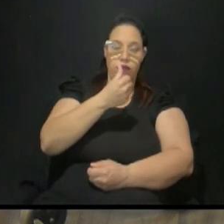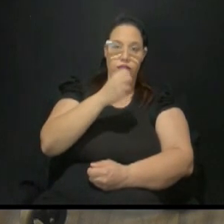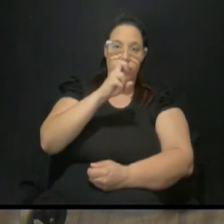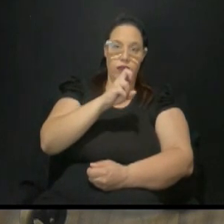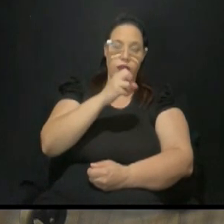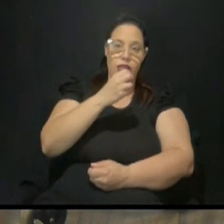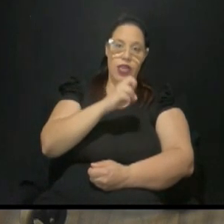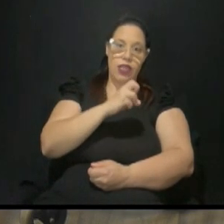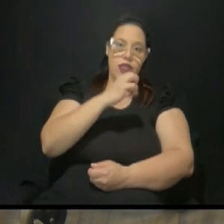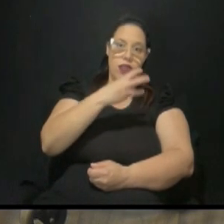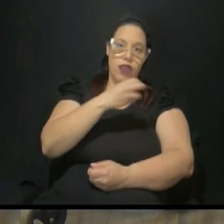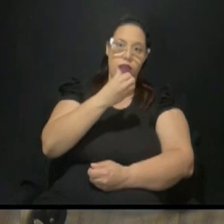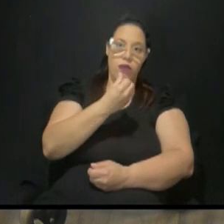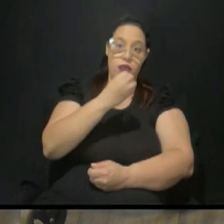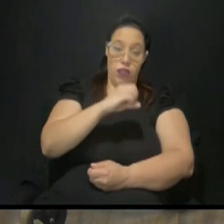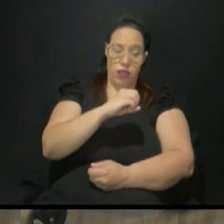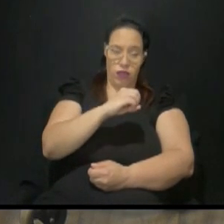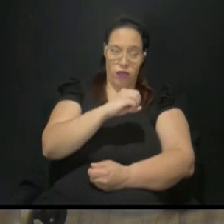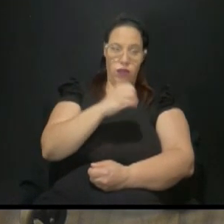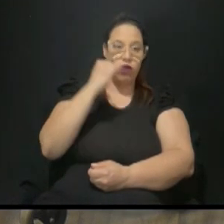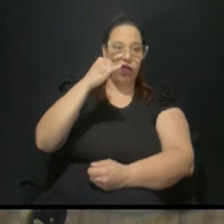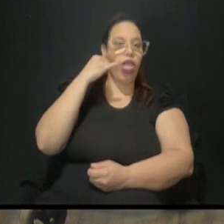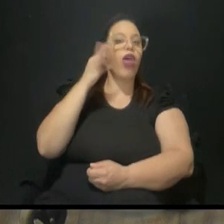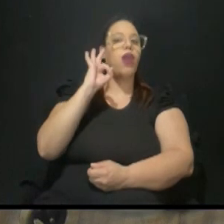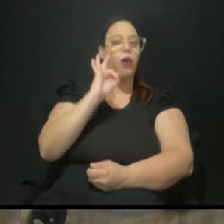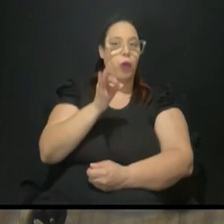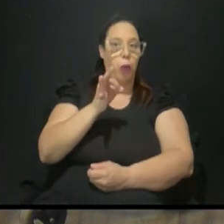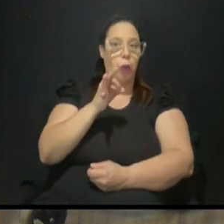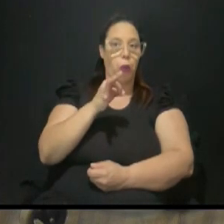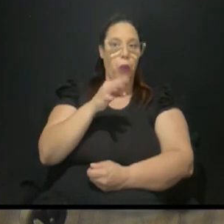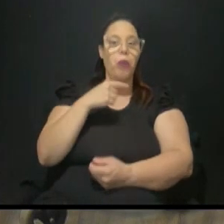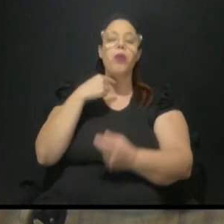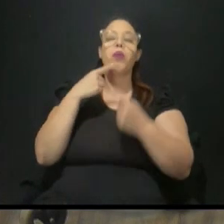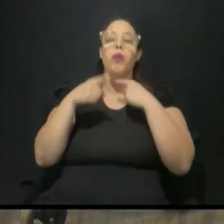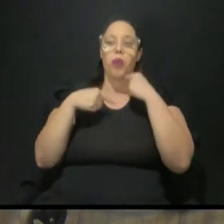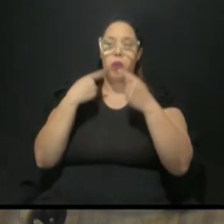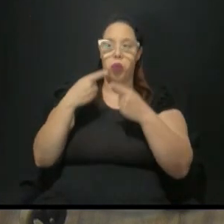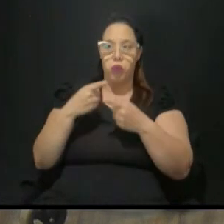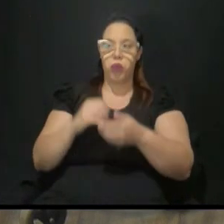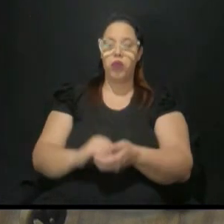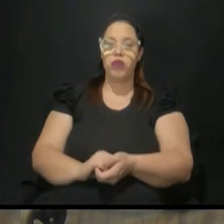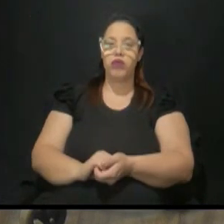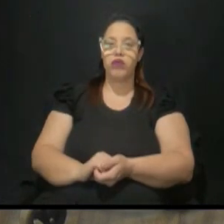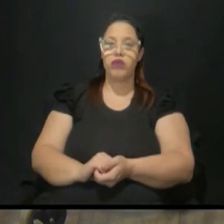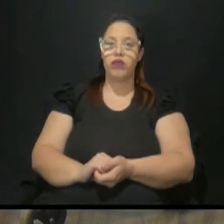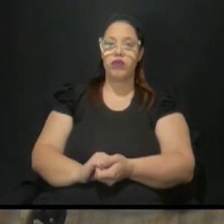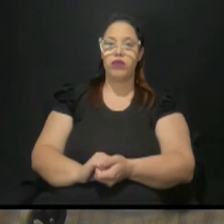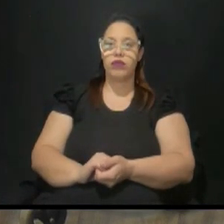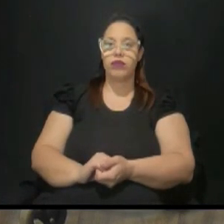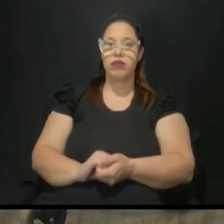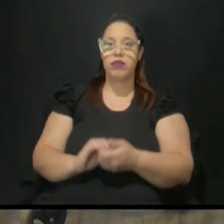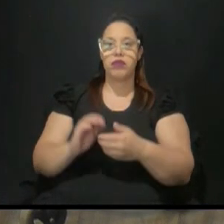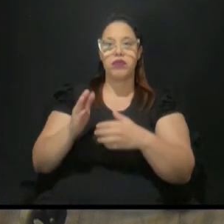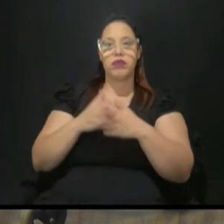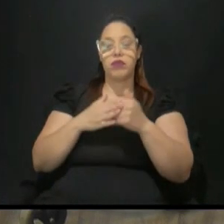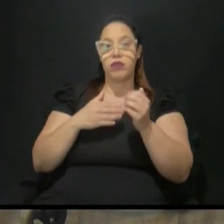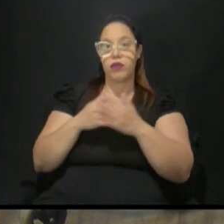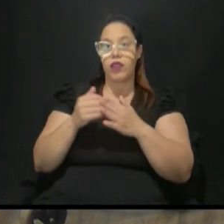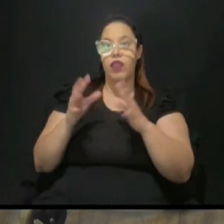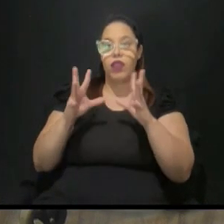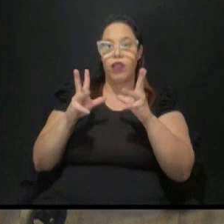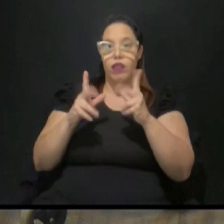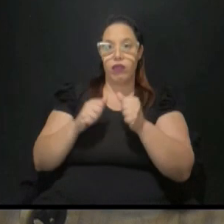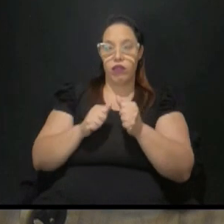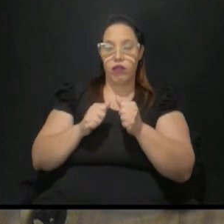99215-5360 é o número correto para que você possa ter informações. Então não adianta, só para a gente fechar esse tema,